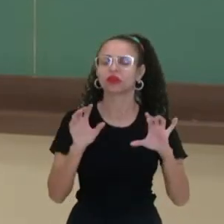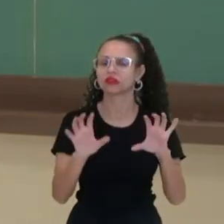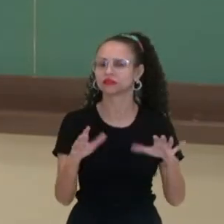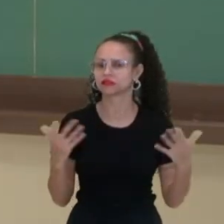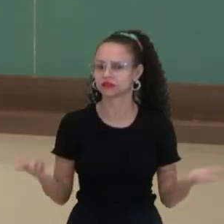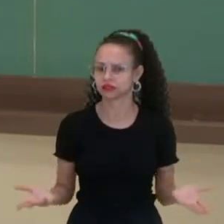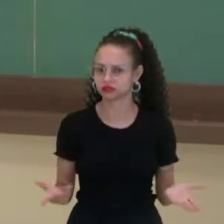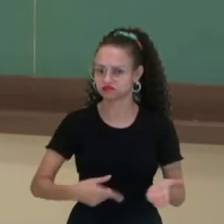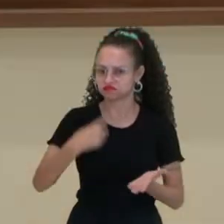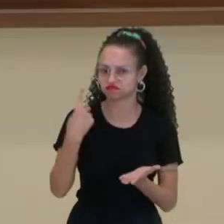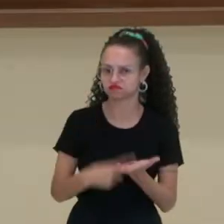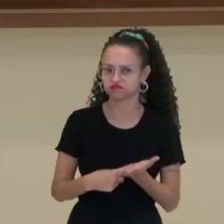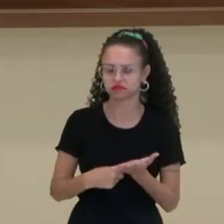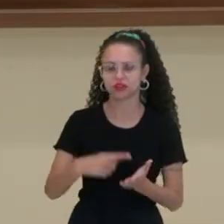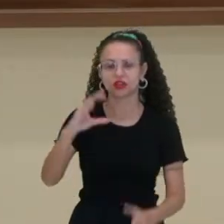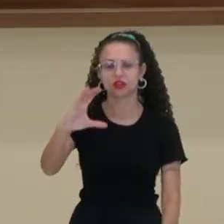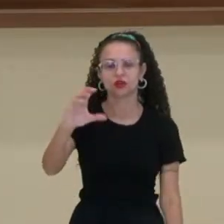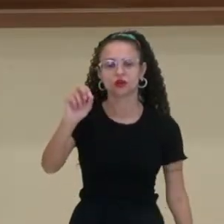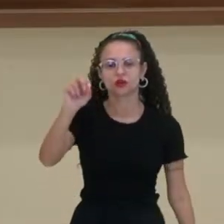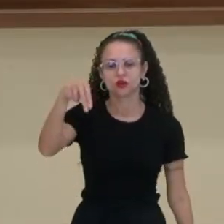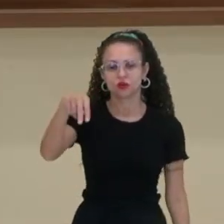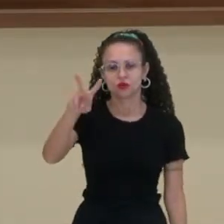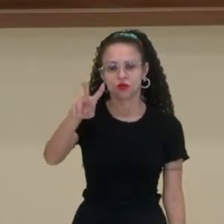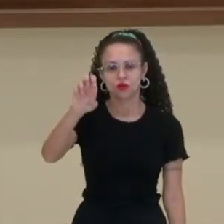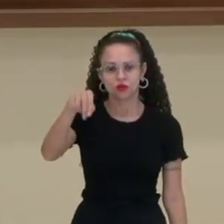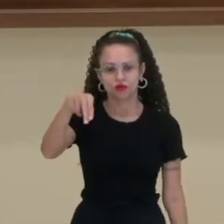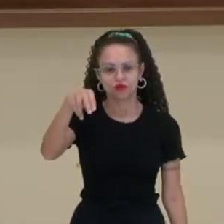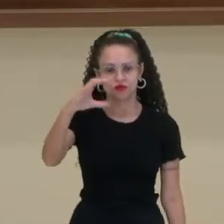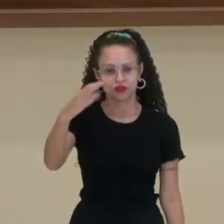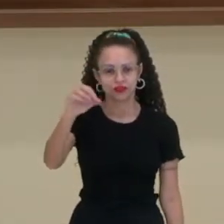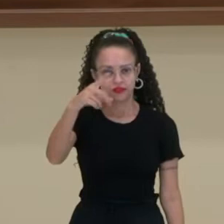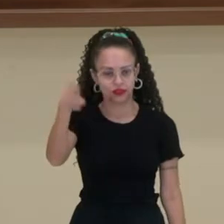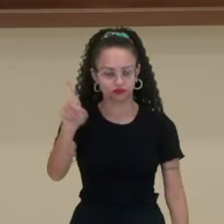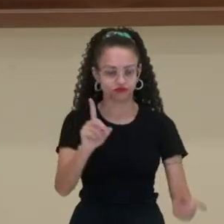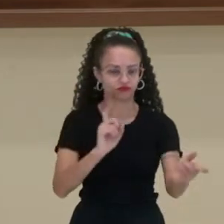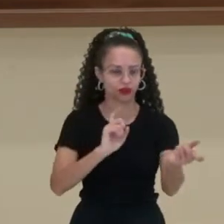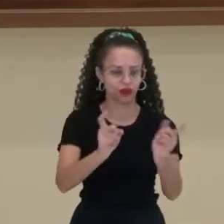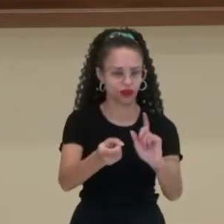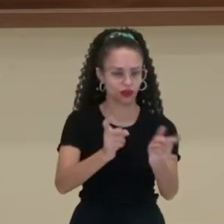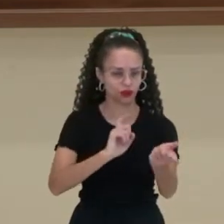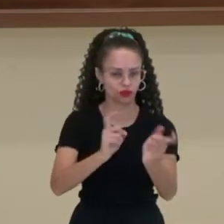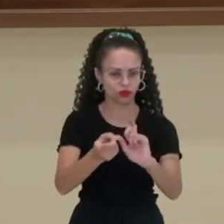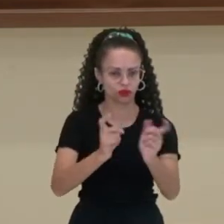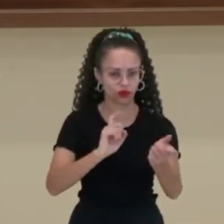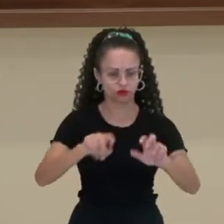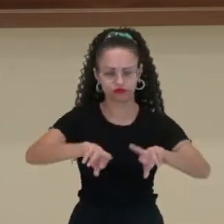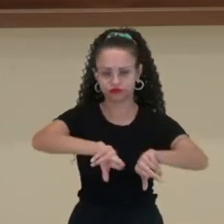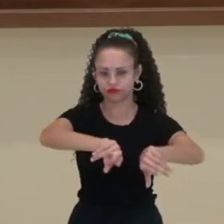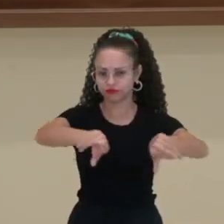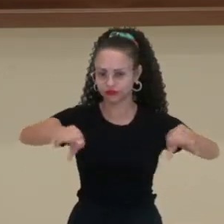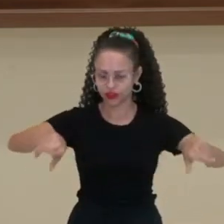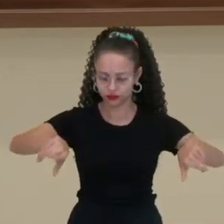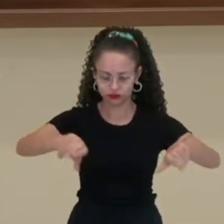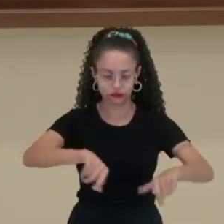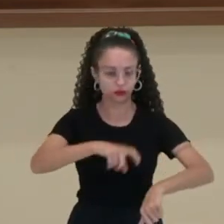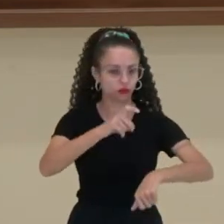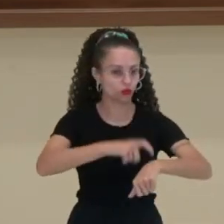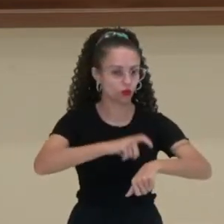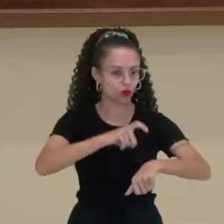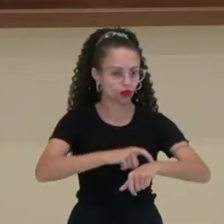palavra convenção seria uma espécie de uma reunião. Houve várias reuniões, em vários momentos, né,